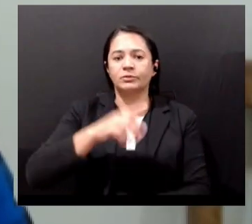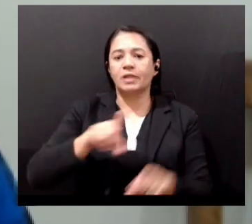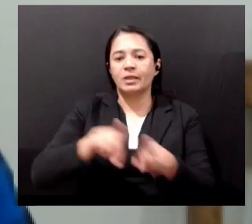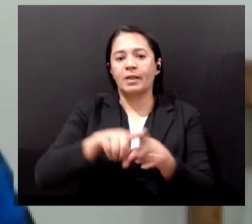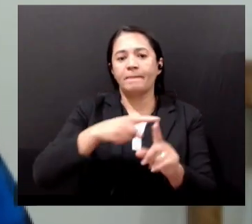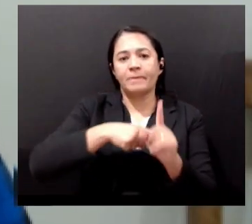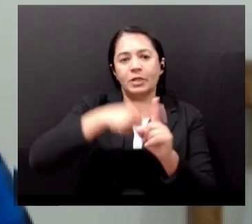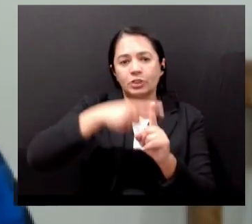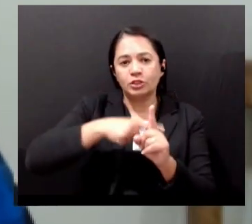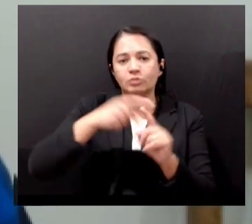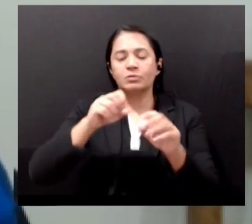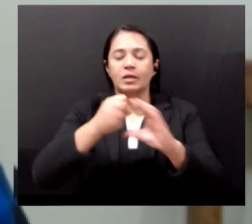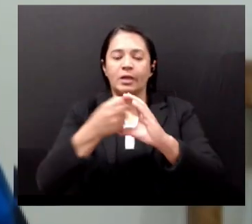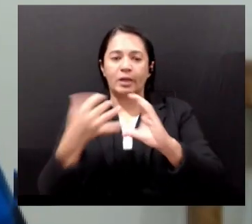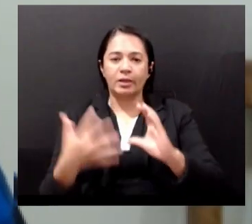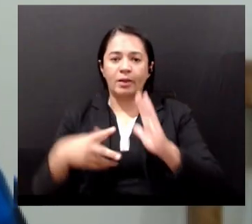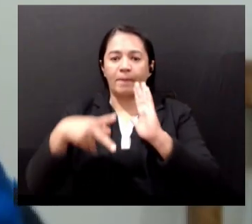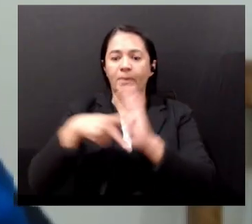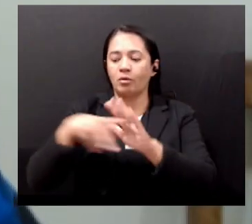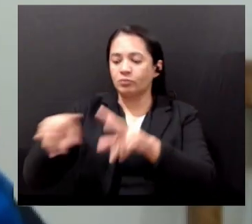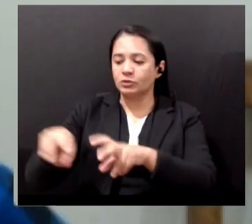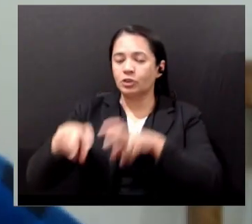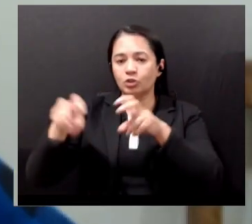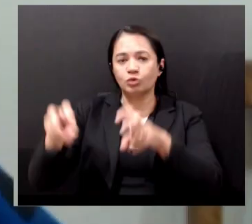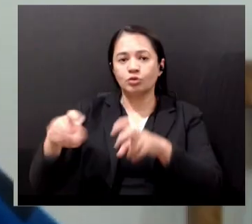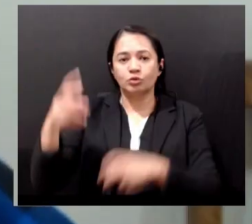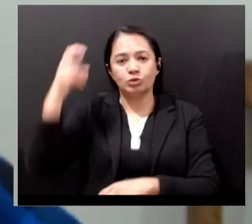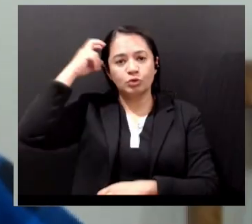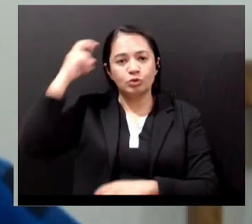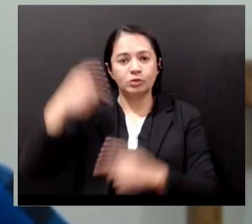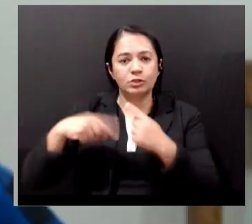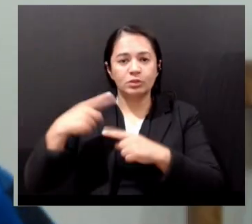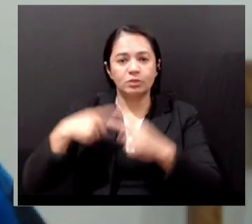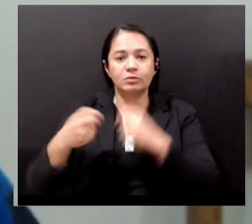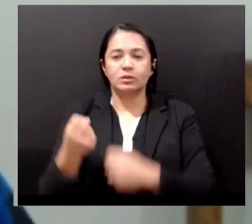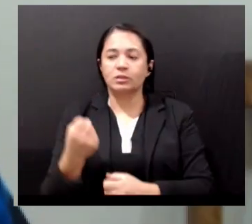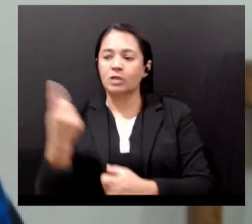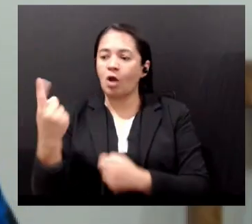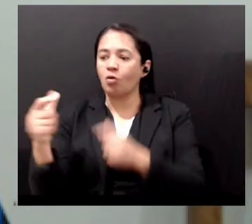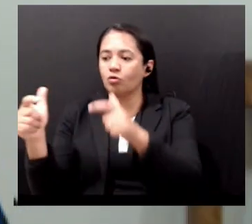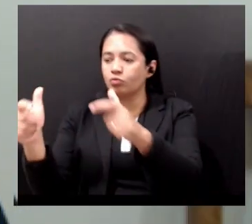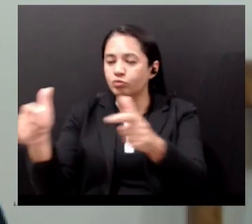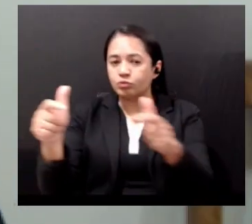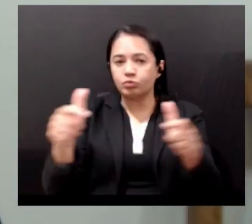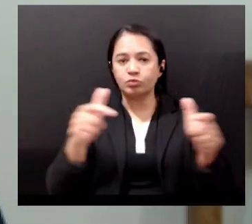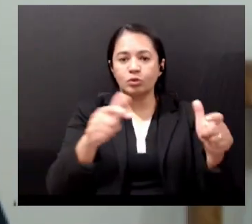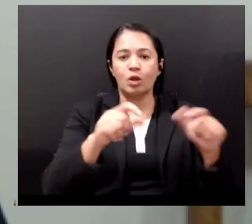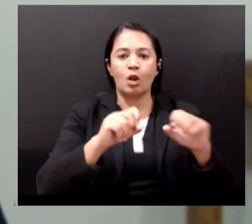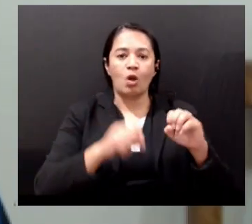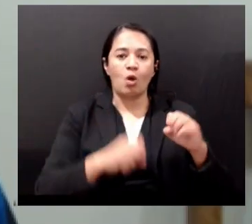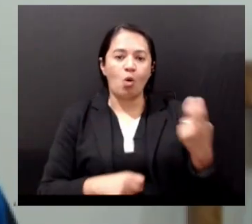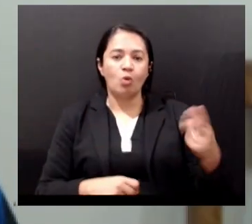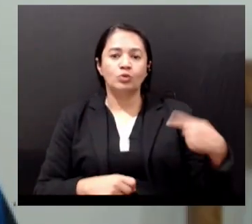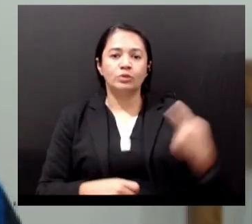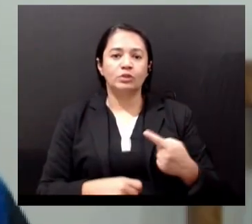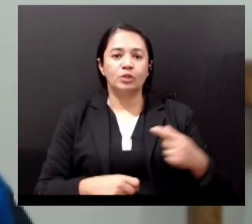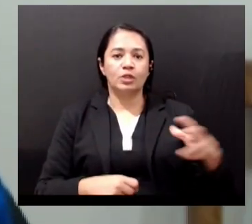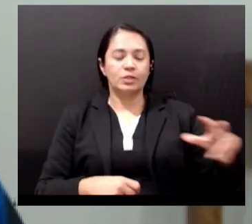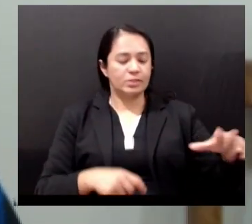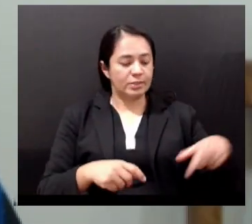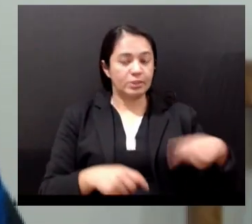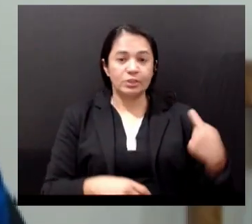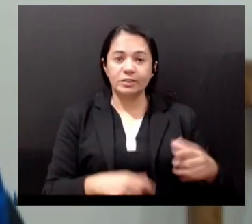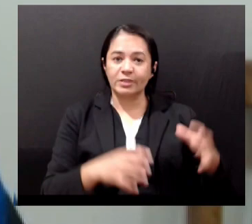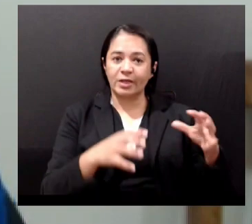meteorológicos, com base em características das culturas desenvolvidas em algumas regiões, ou particularmente na nossa região